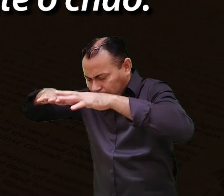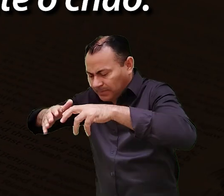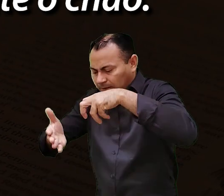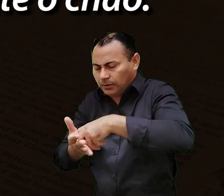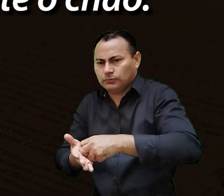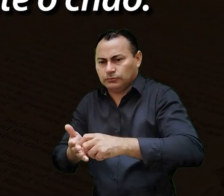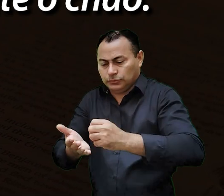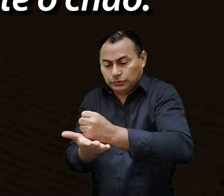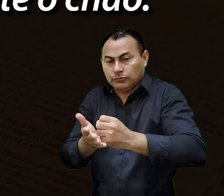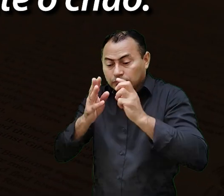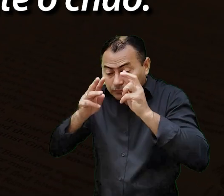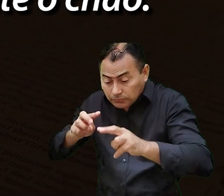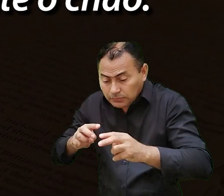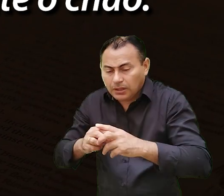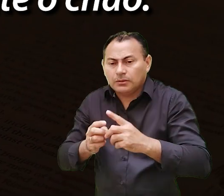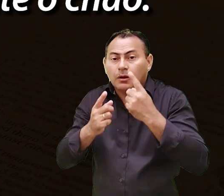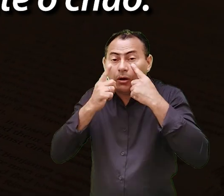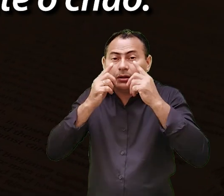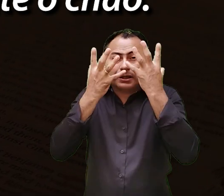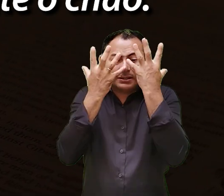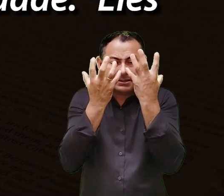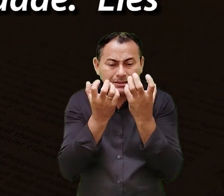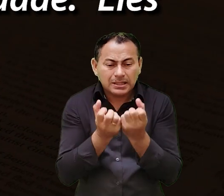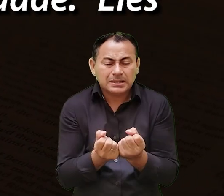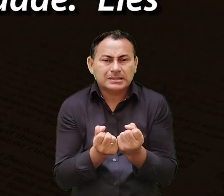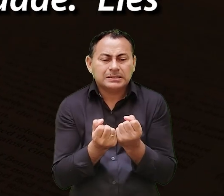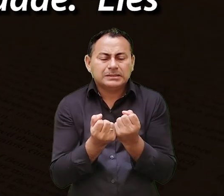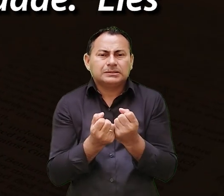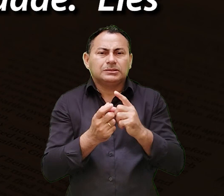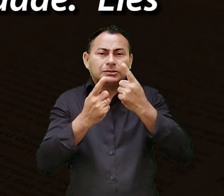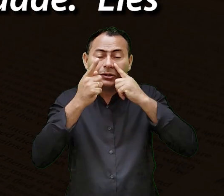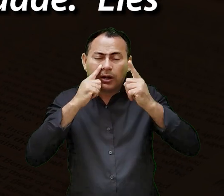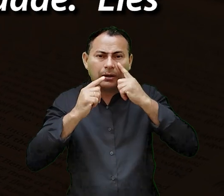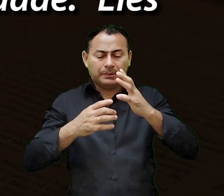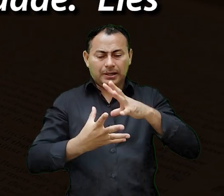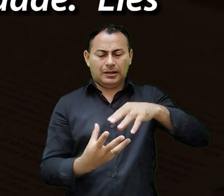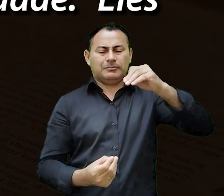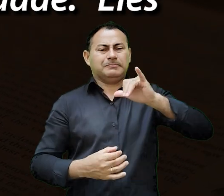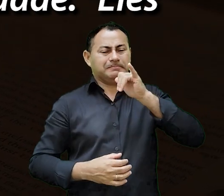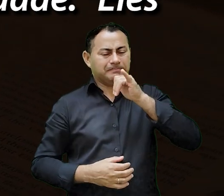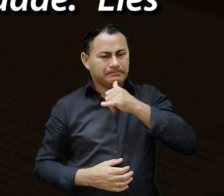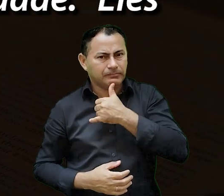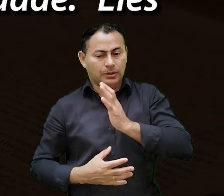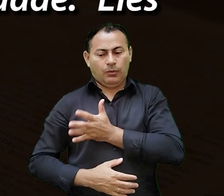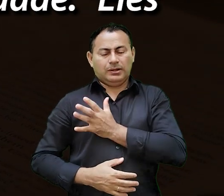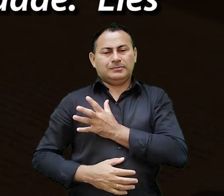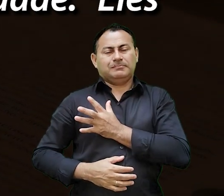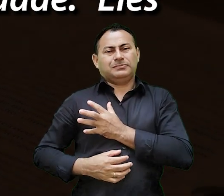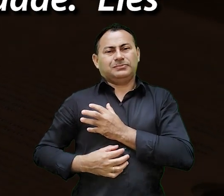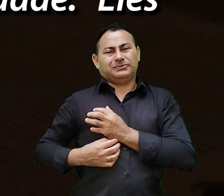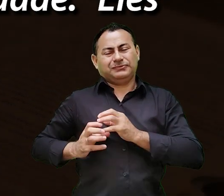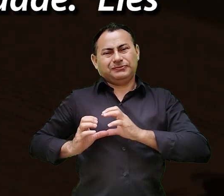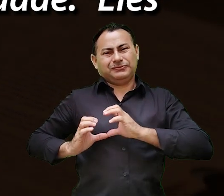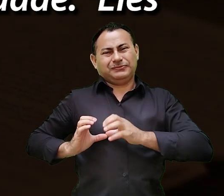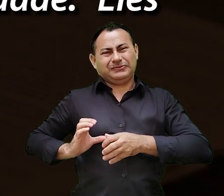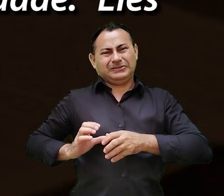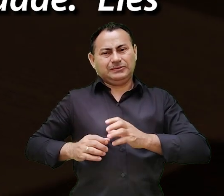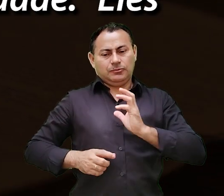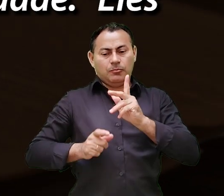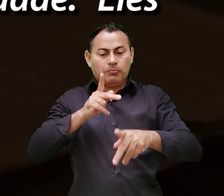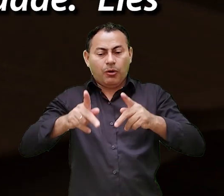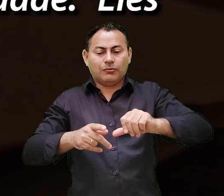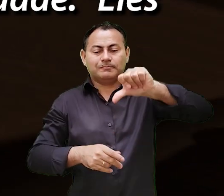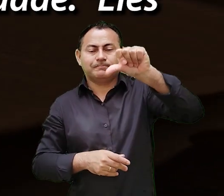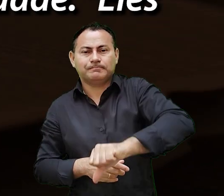cabeça até o chão. Meus olhos estão cansados de chorar, minha alma está atormentada, meu coração se derrama, porque o meu